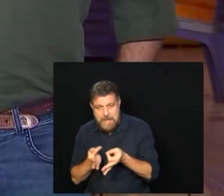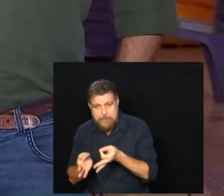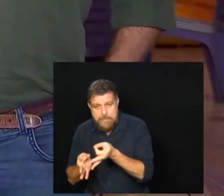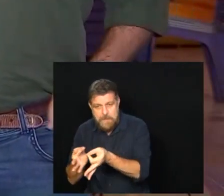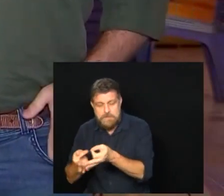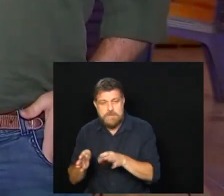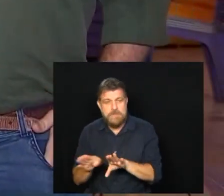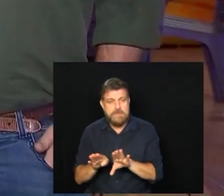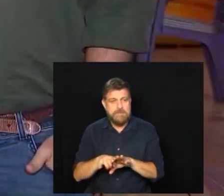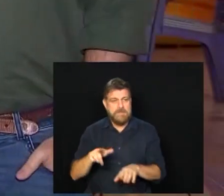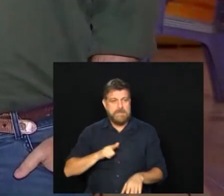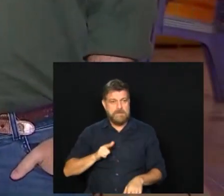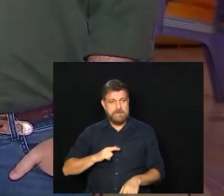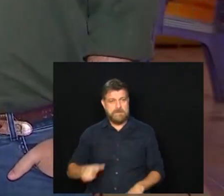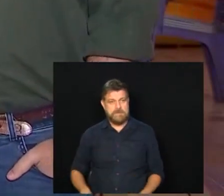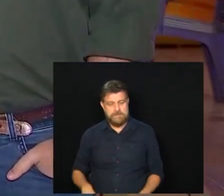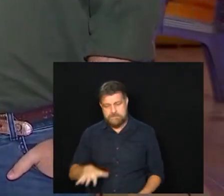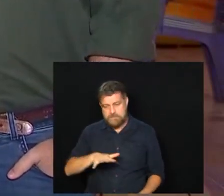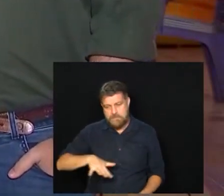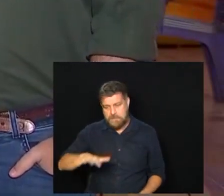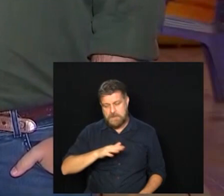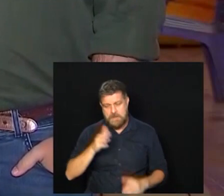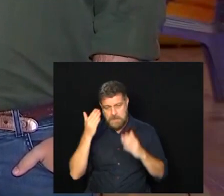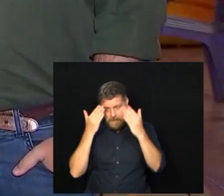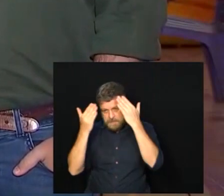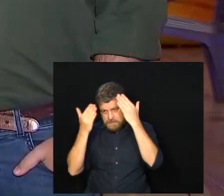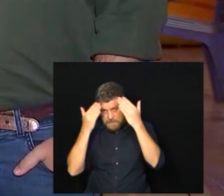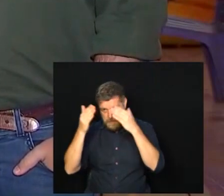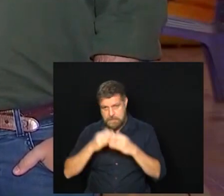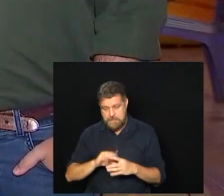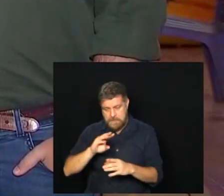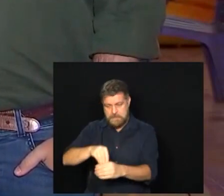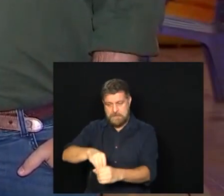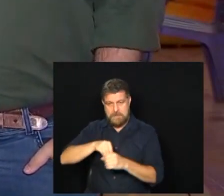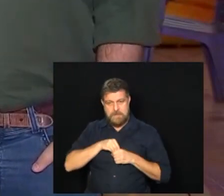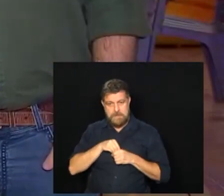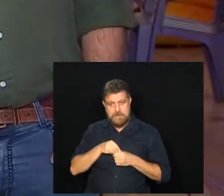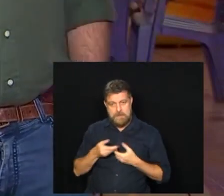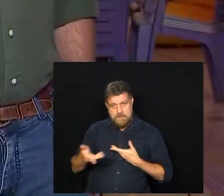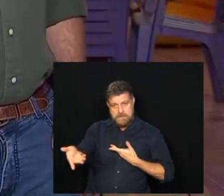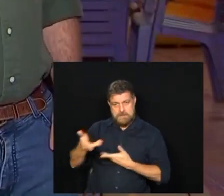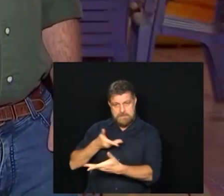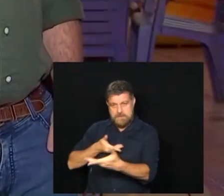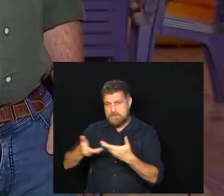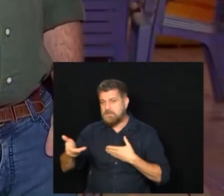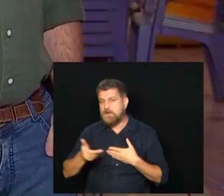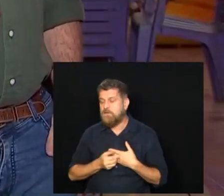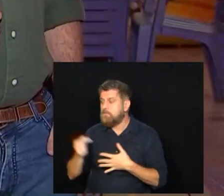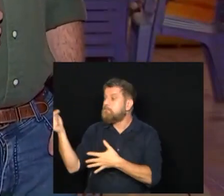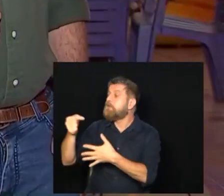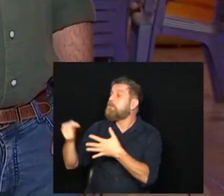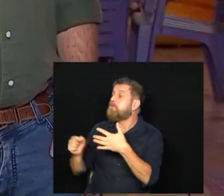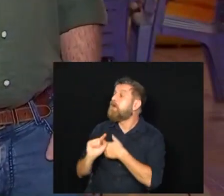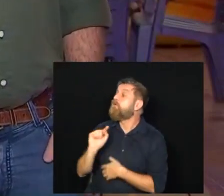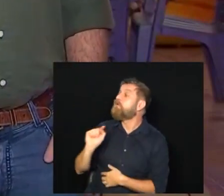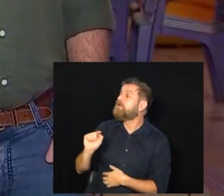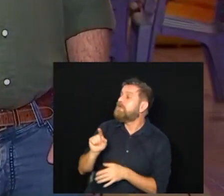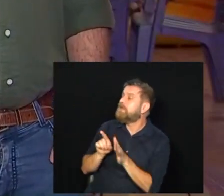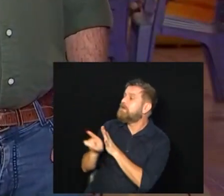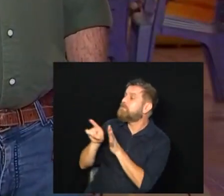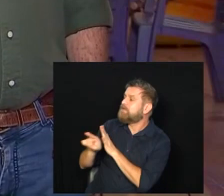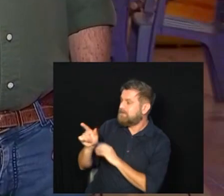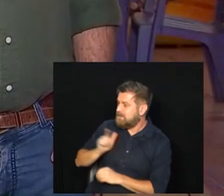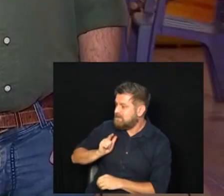formação em terapia transpessoal. O que mais, minha gente? Tem... O que mais, pessoal? Tem mais